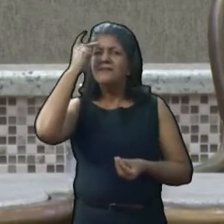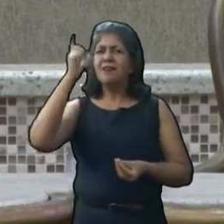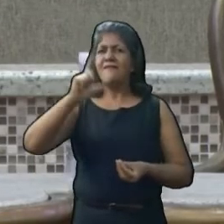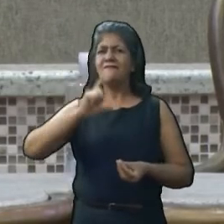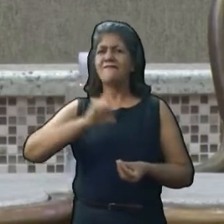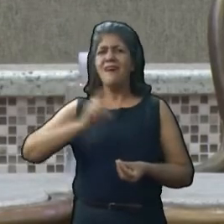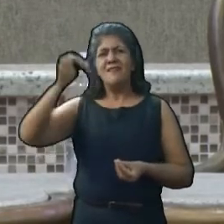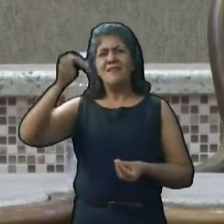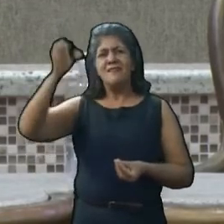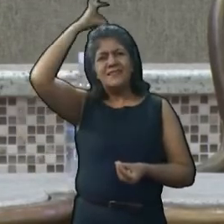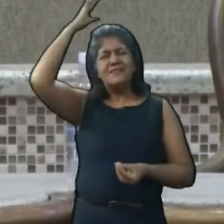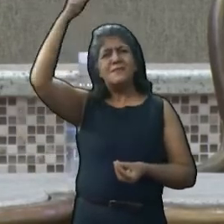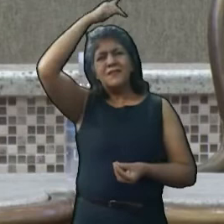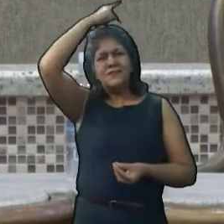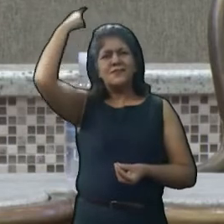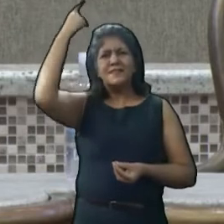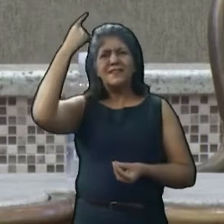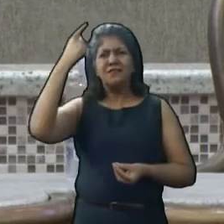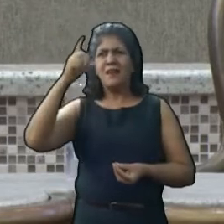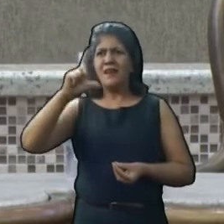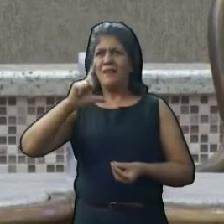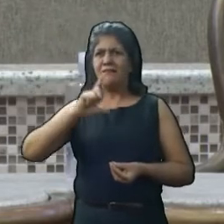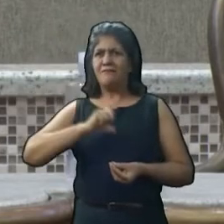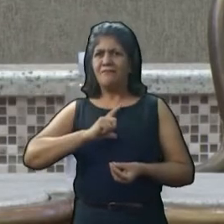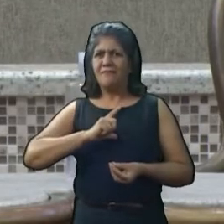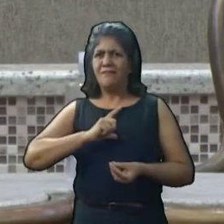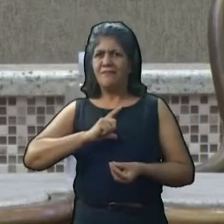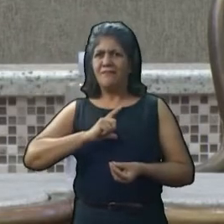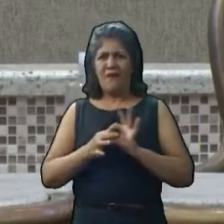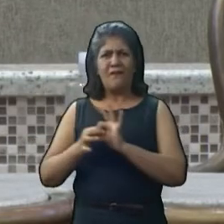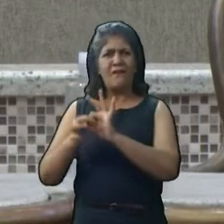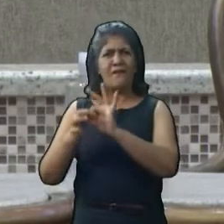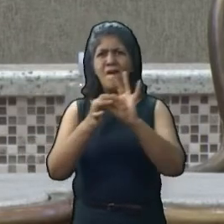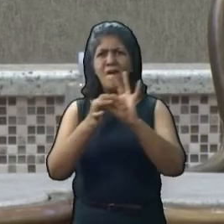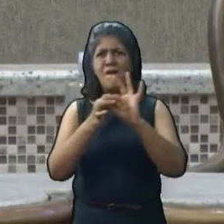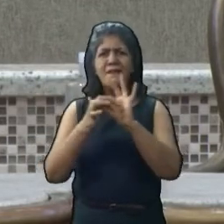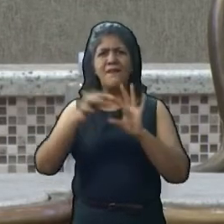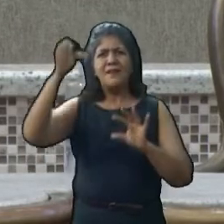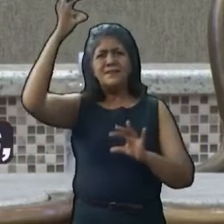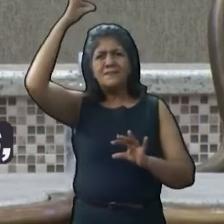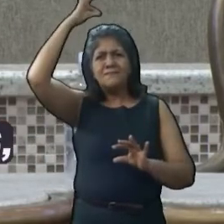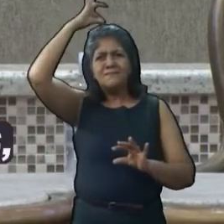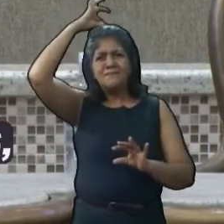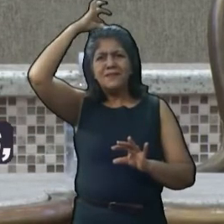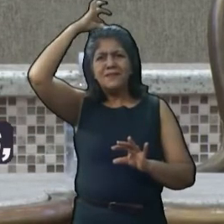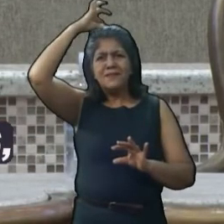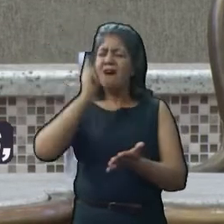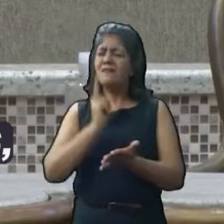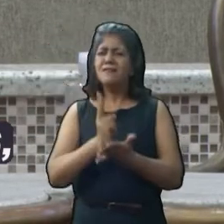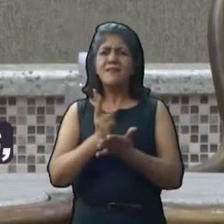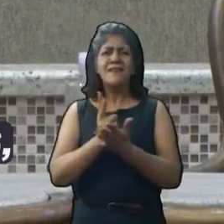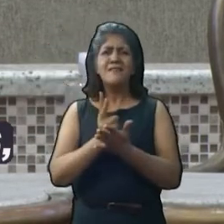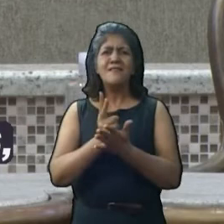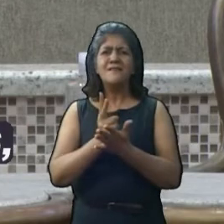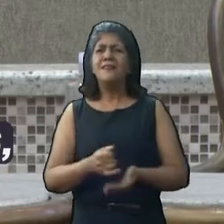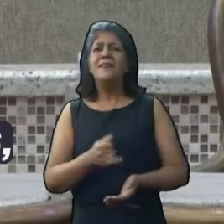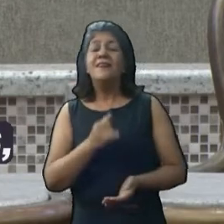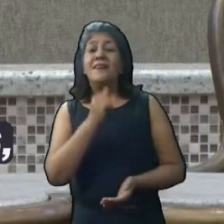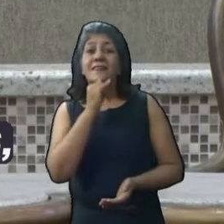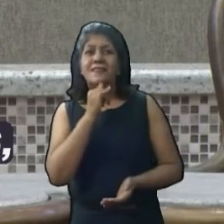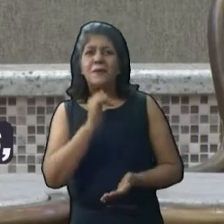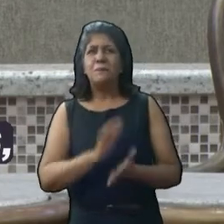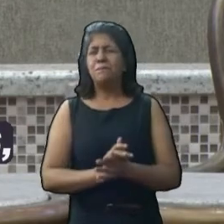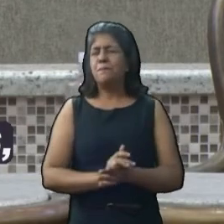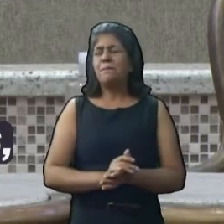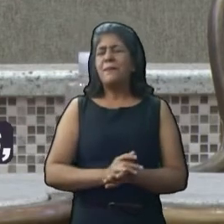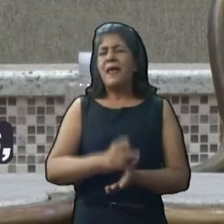comunhão espiritual glória a deus é capítulo versículo 19 anos assim falando entre vós em salmos